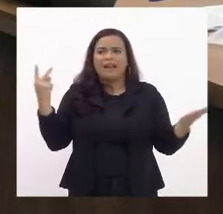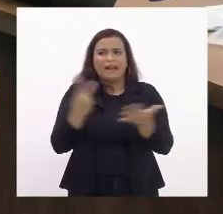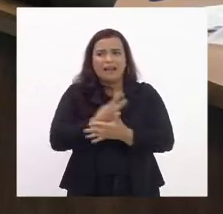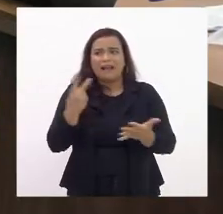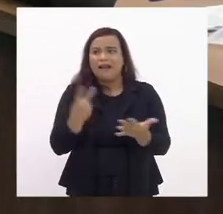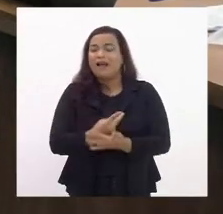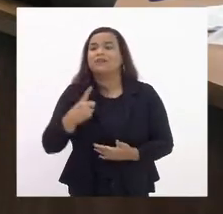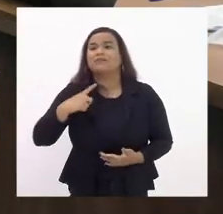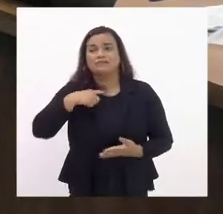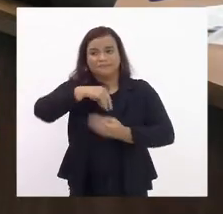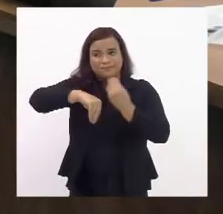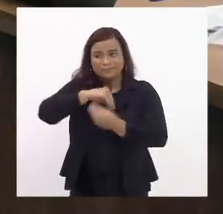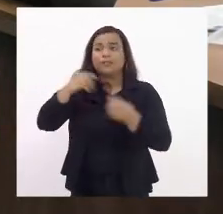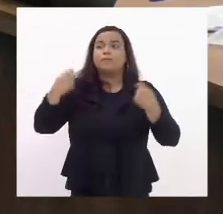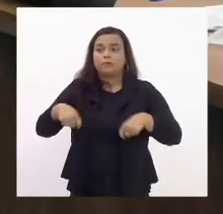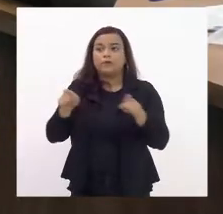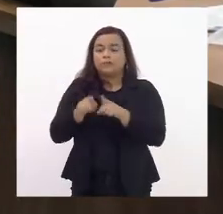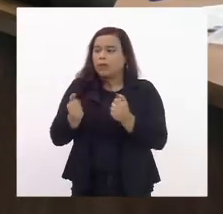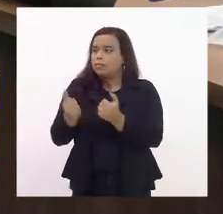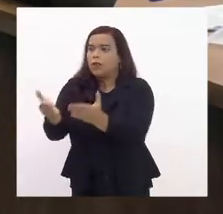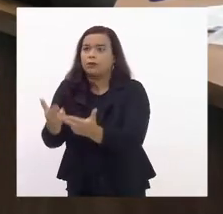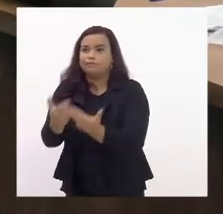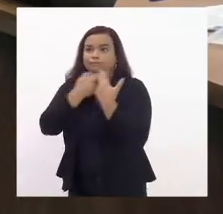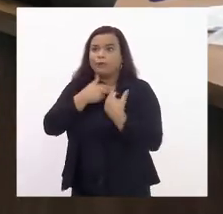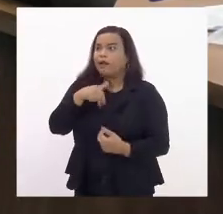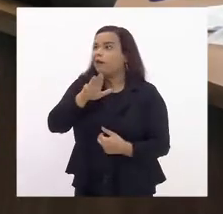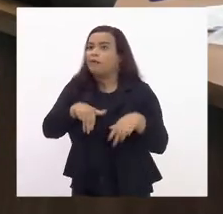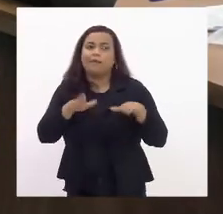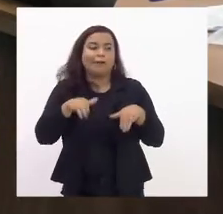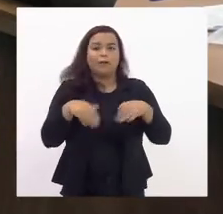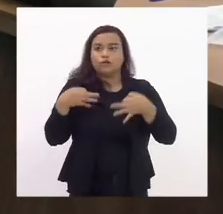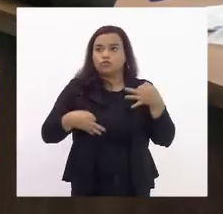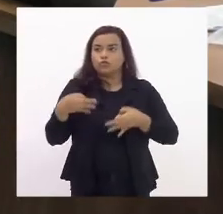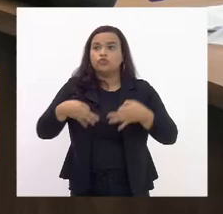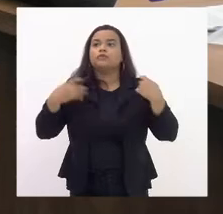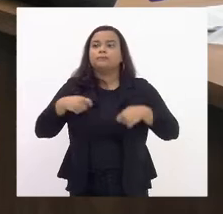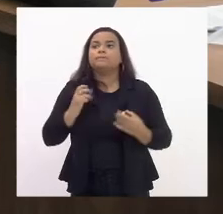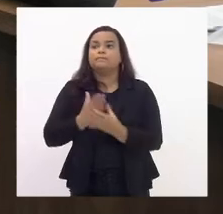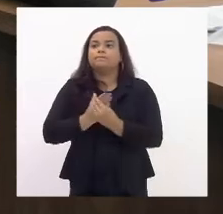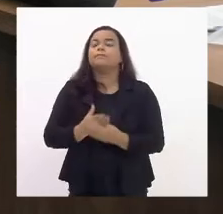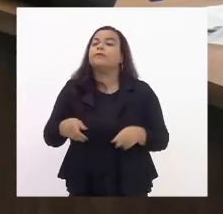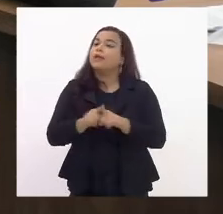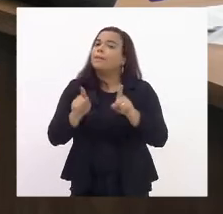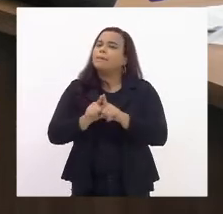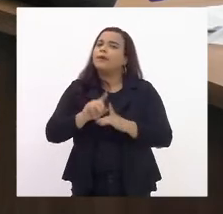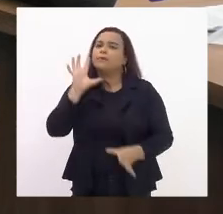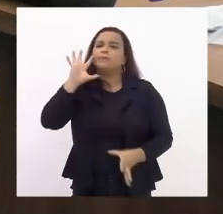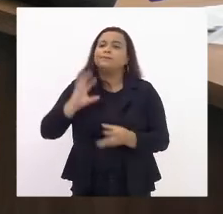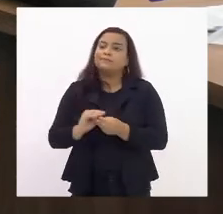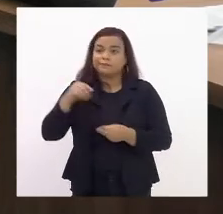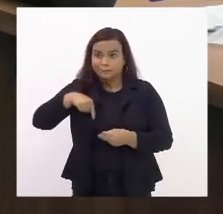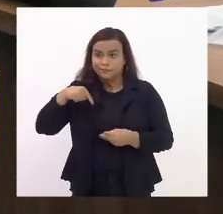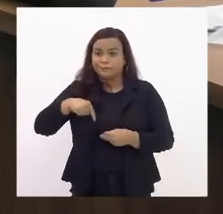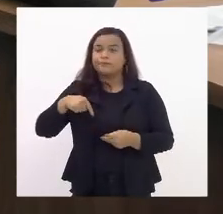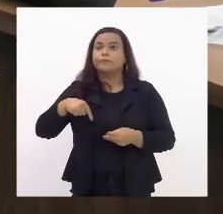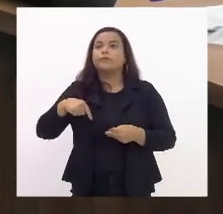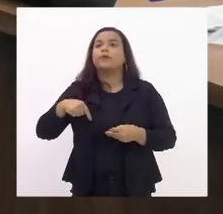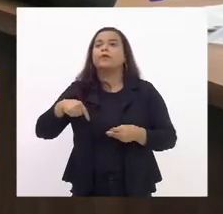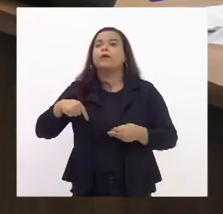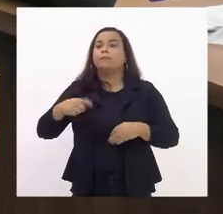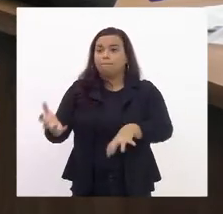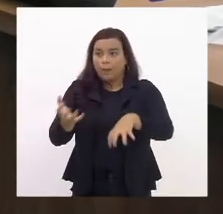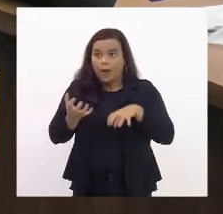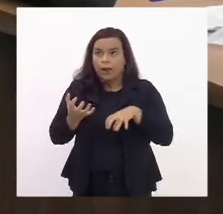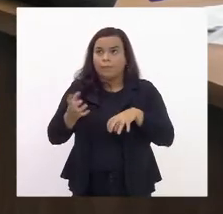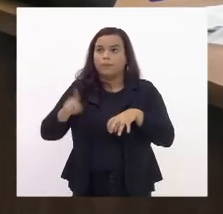né, tem que ser também responsabilidade, a Justiça tem que fazer isso, e a gente tem que concluir, enquanto Parlamento, o nosso trabalho